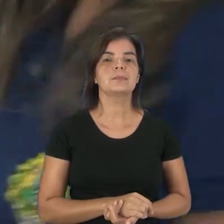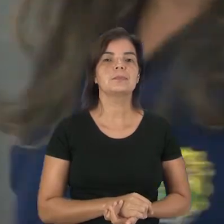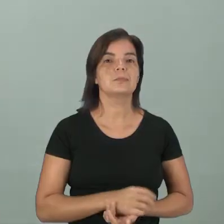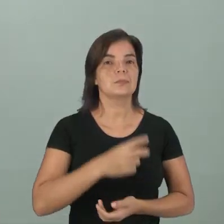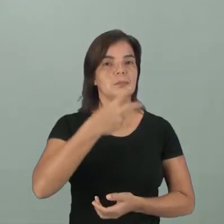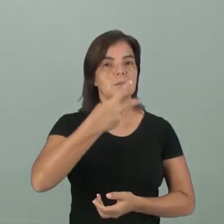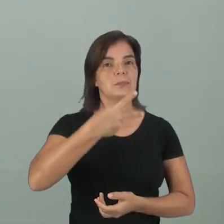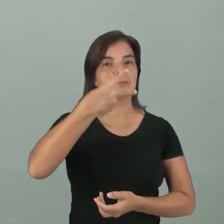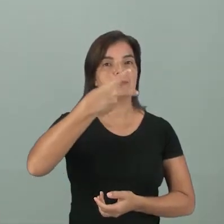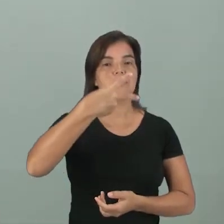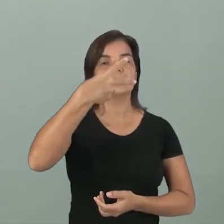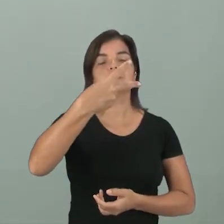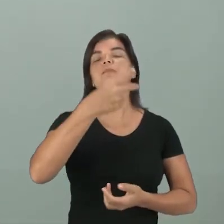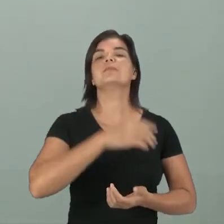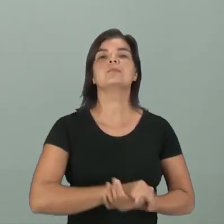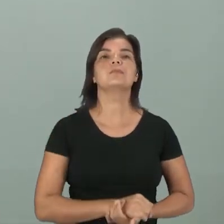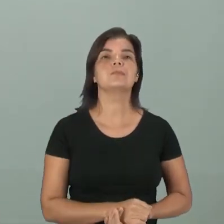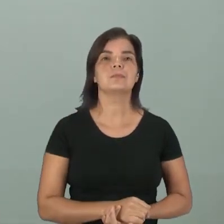2 em 2.